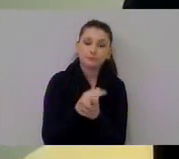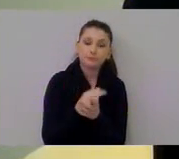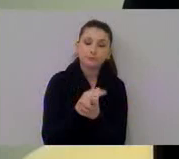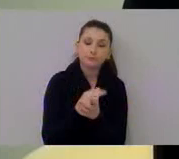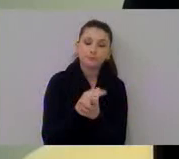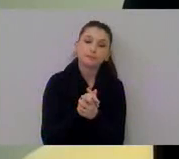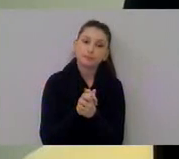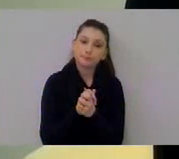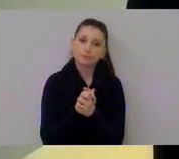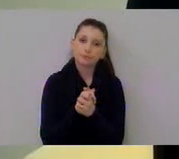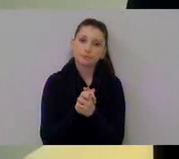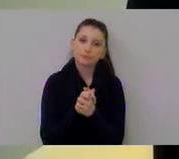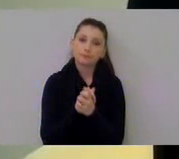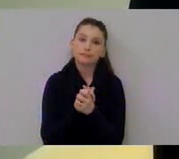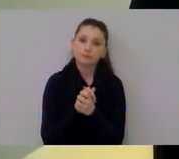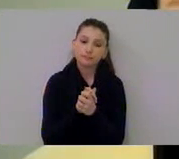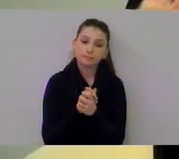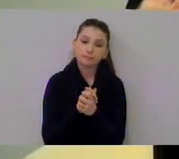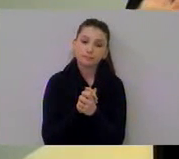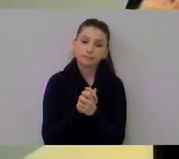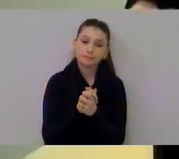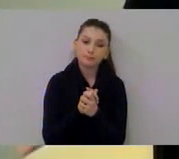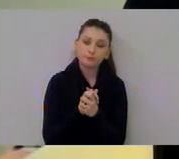Luiz Henrique da Silva.